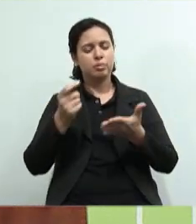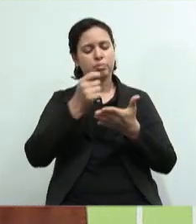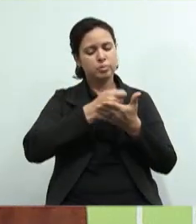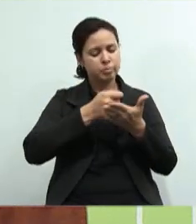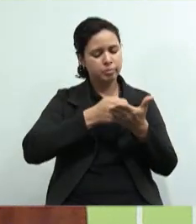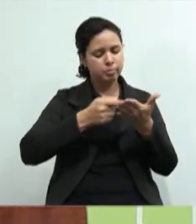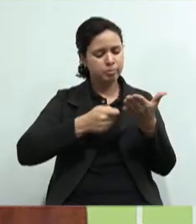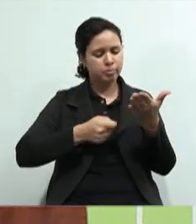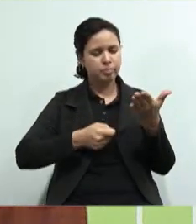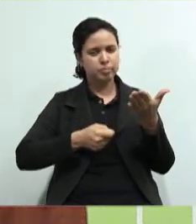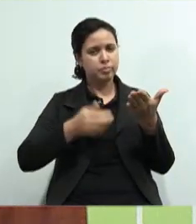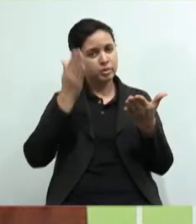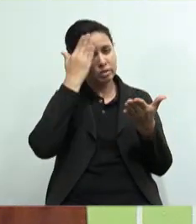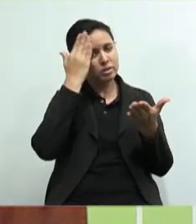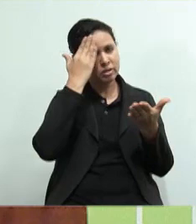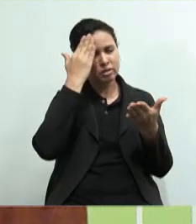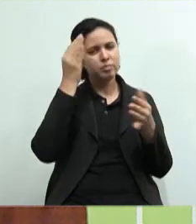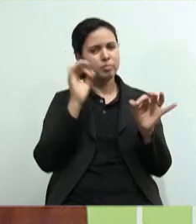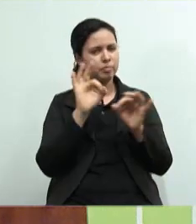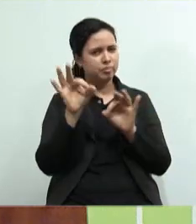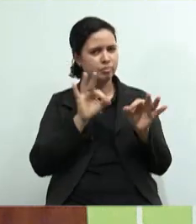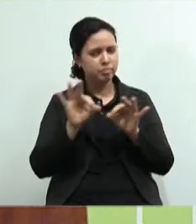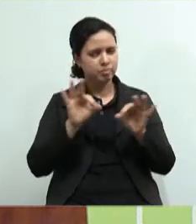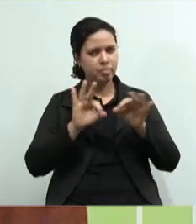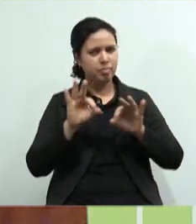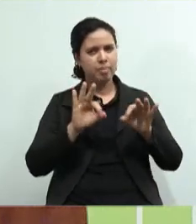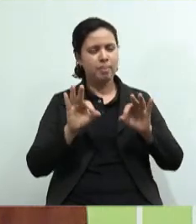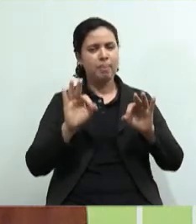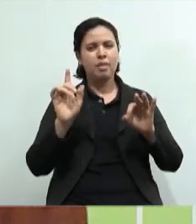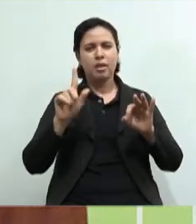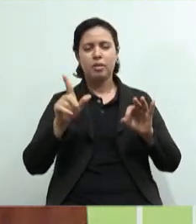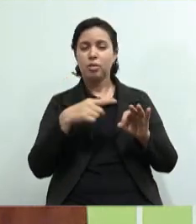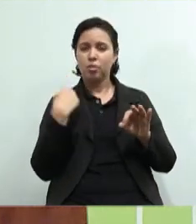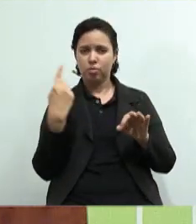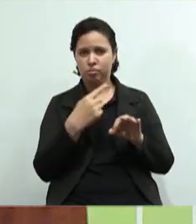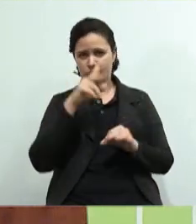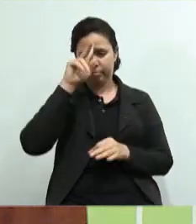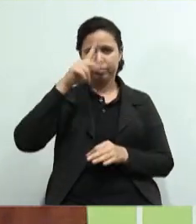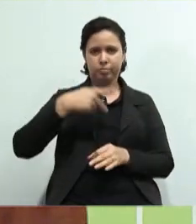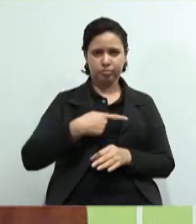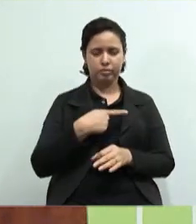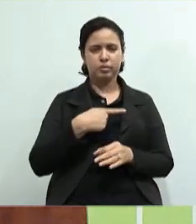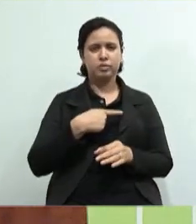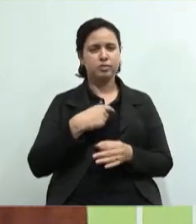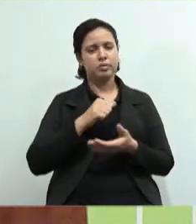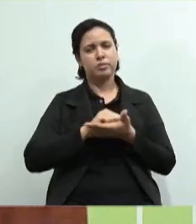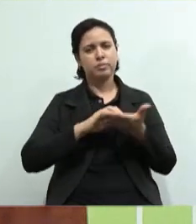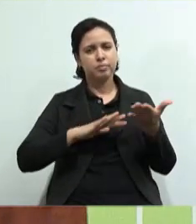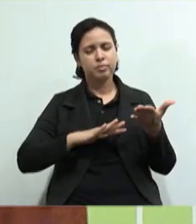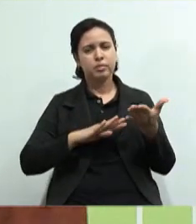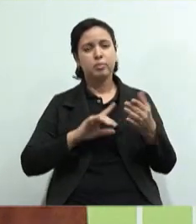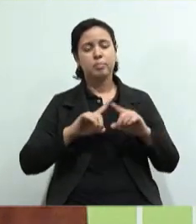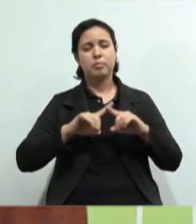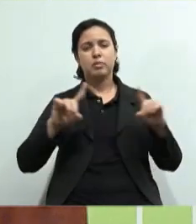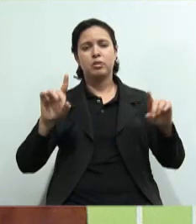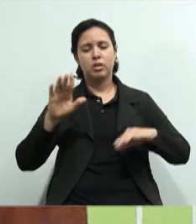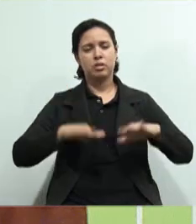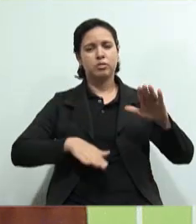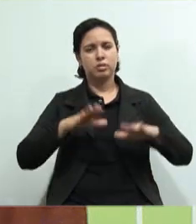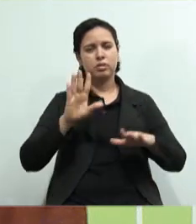Então, a gente sabe planejar muito bem para as nossas atividades, até de lazer. Mas, às vezes,